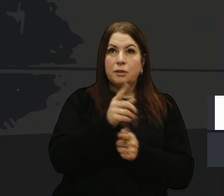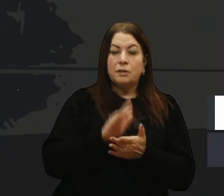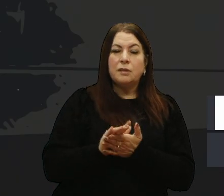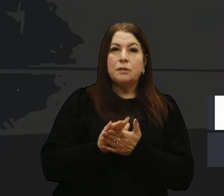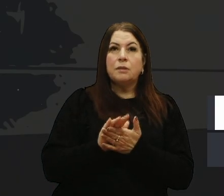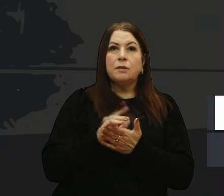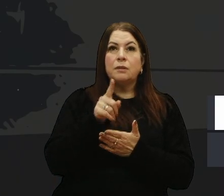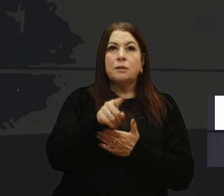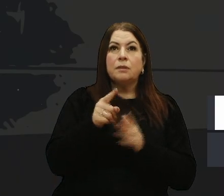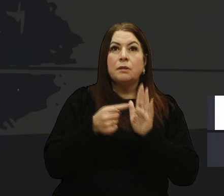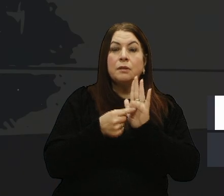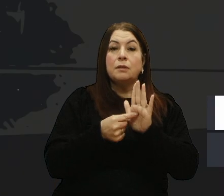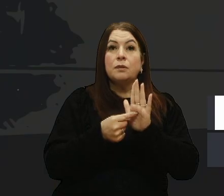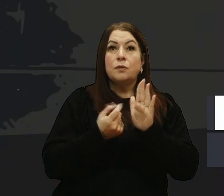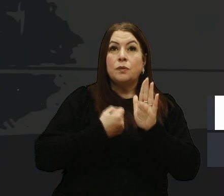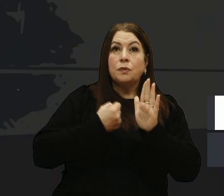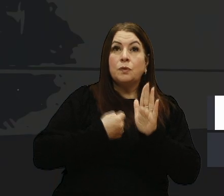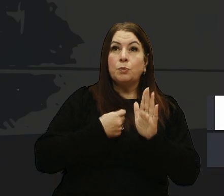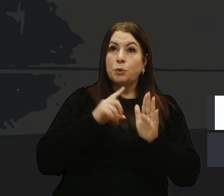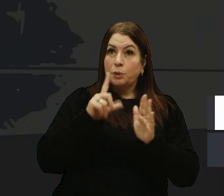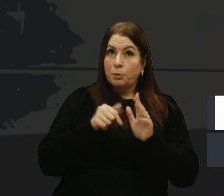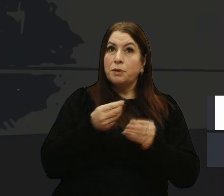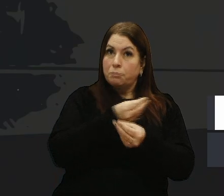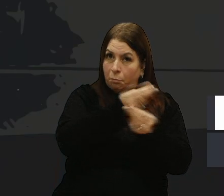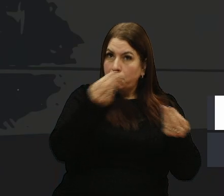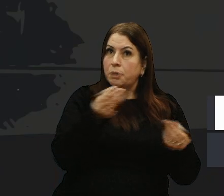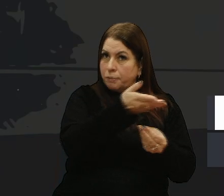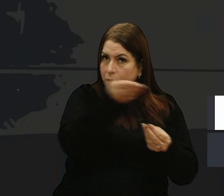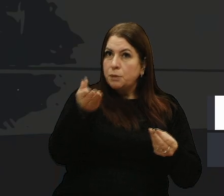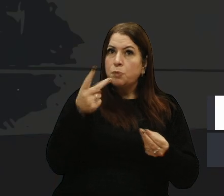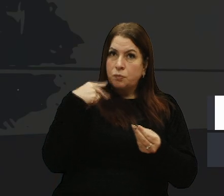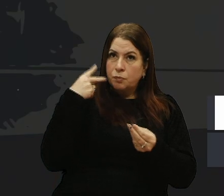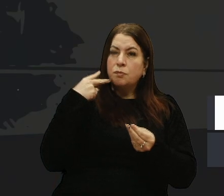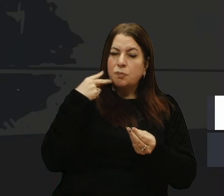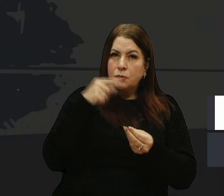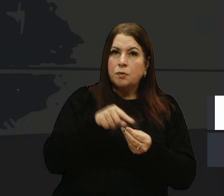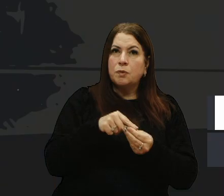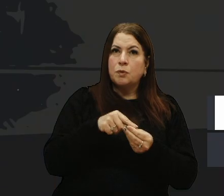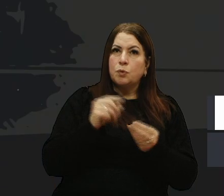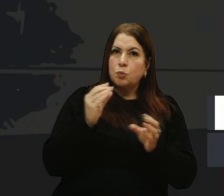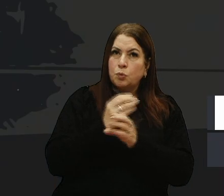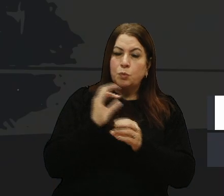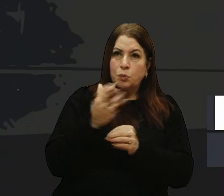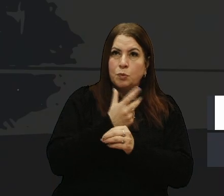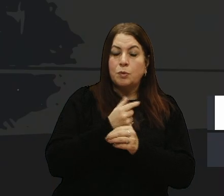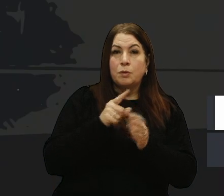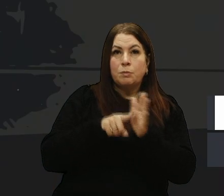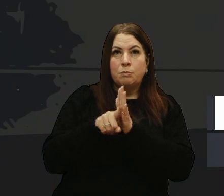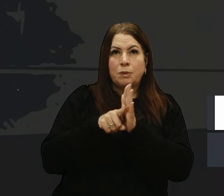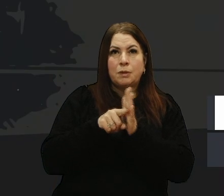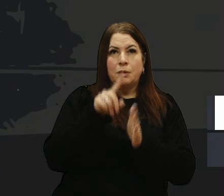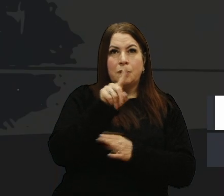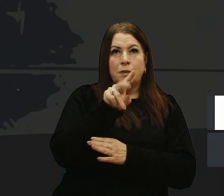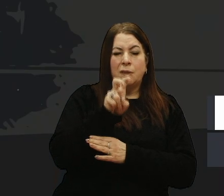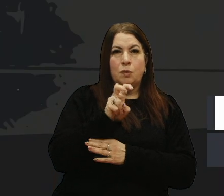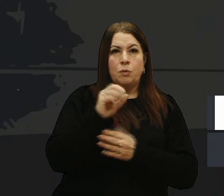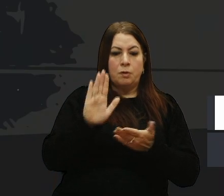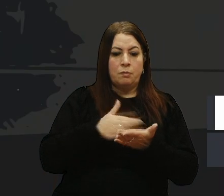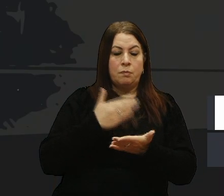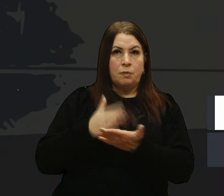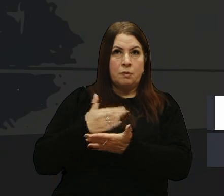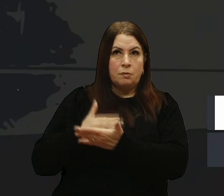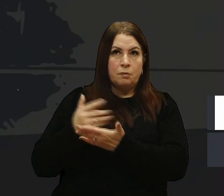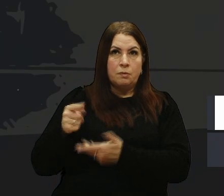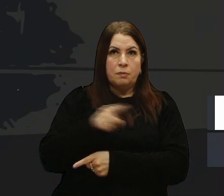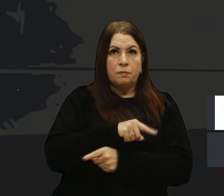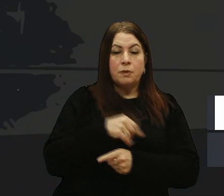pesquisa mostrou esses números, pessoal, depois também a gente vai repassar para vocês na íntegra todos, tá? Porque a pesquisa tem 150 páginas.